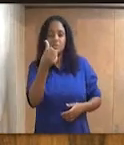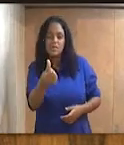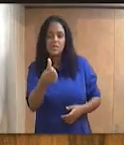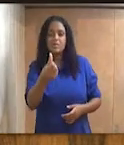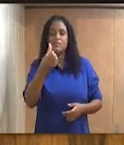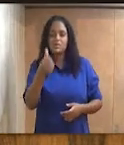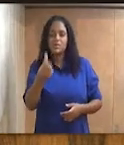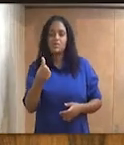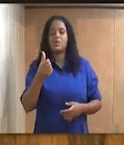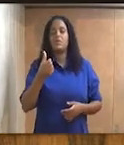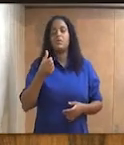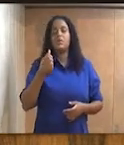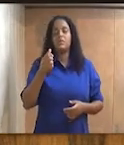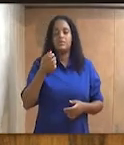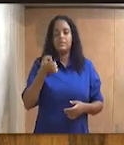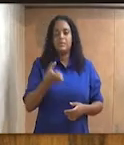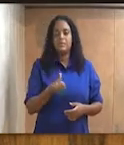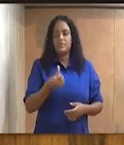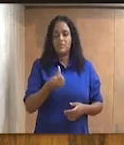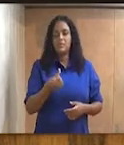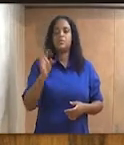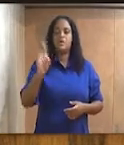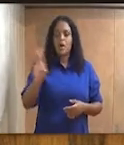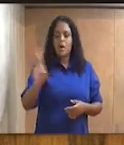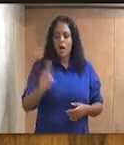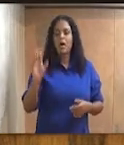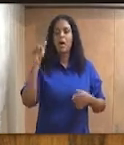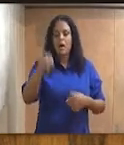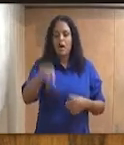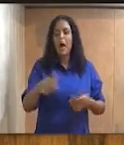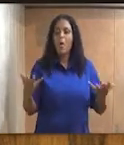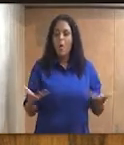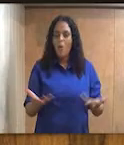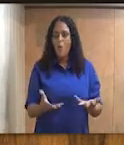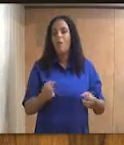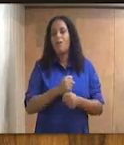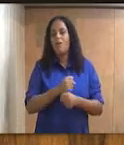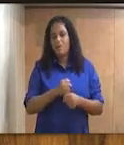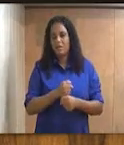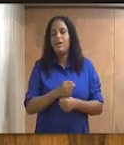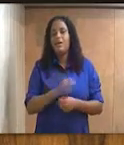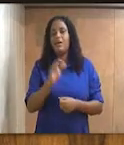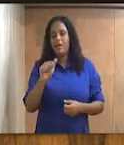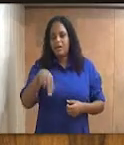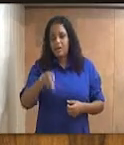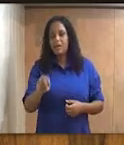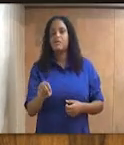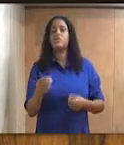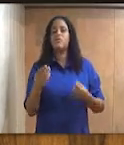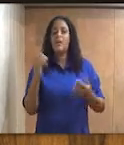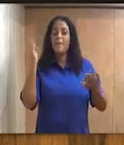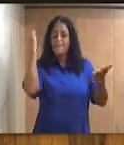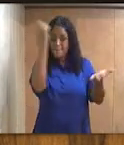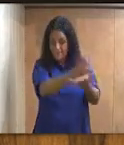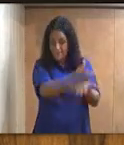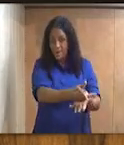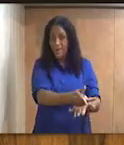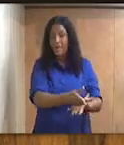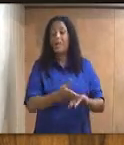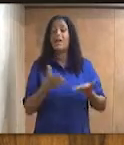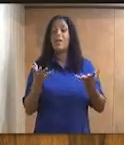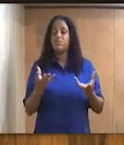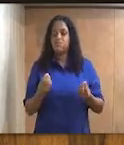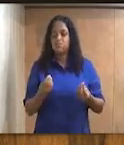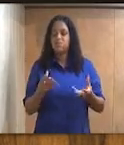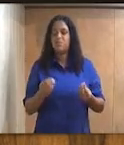1.221.445.666 reais. Ou seja, a previsão para este ano é que os gastos com pessoal chegasse